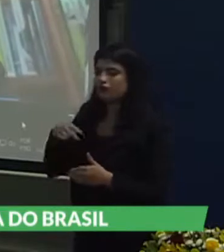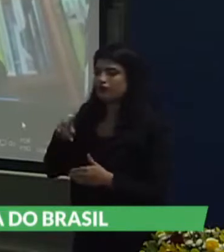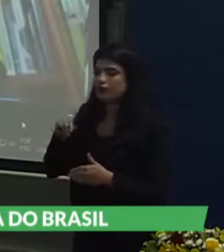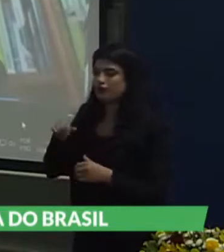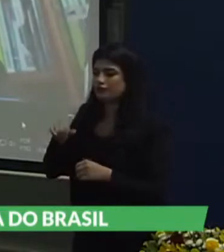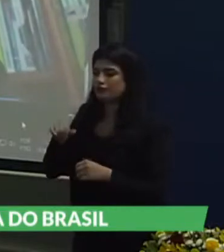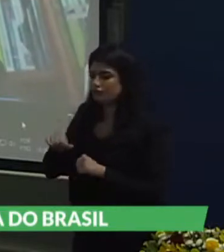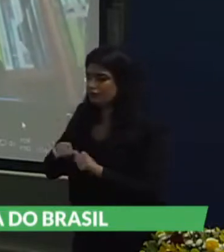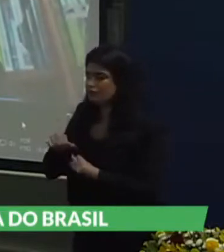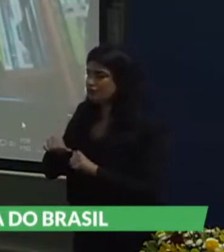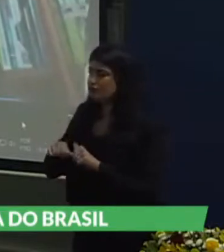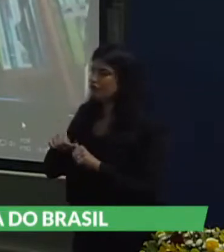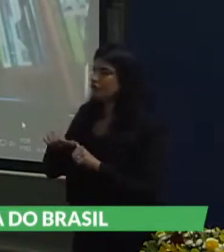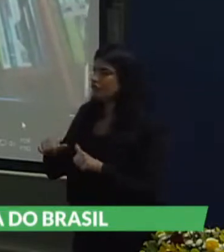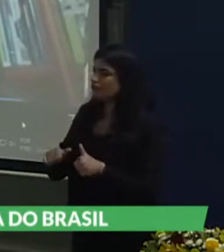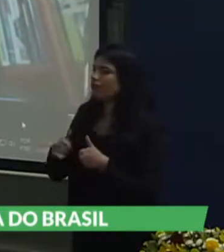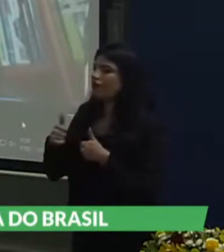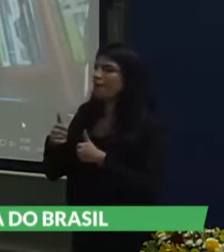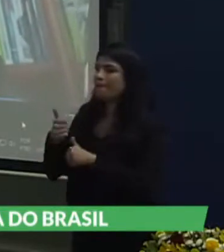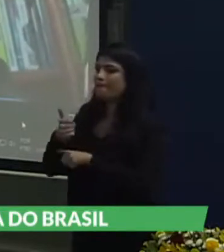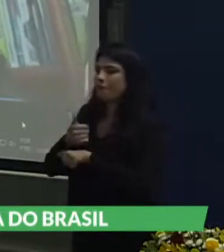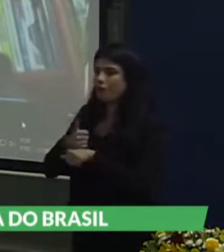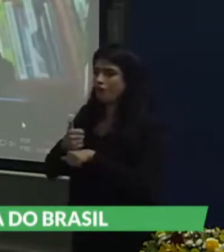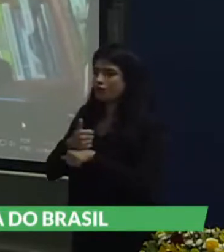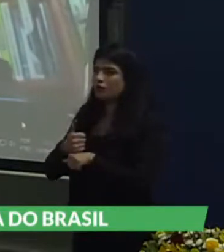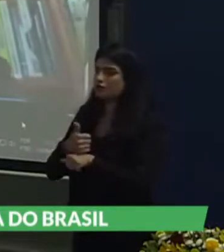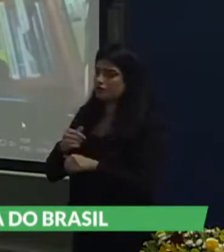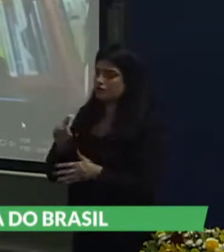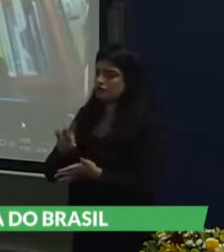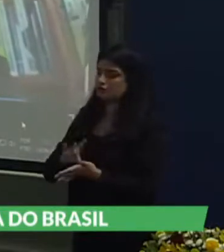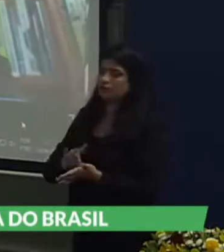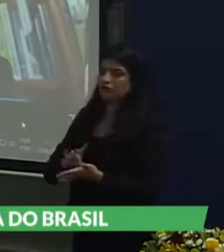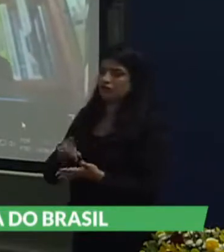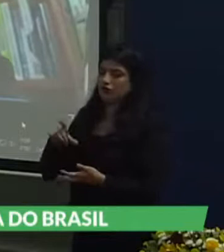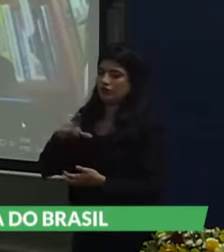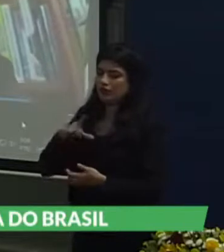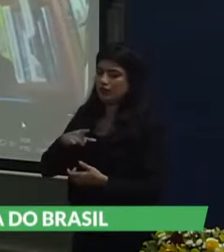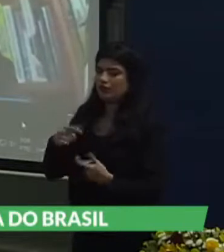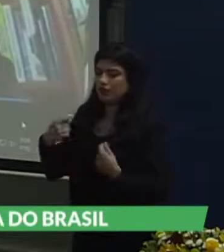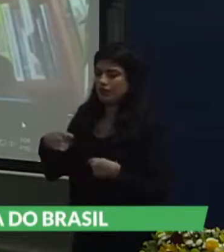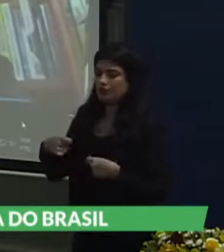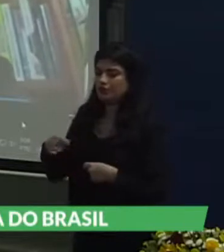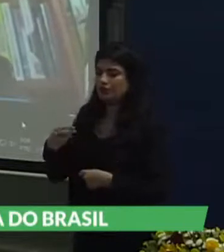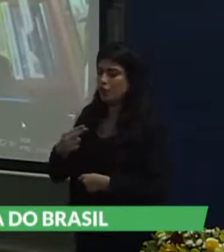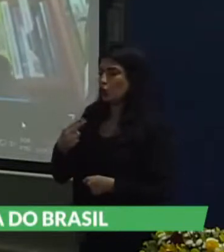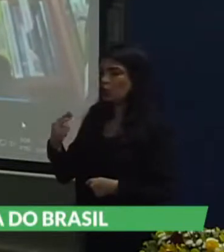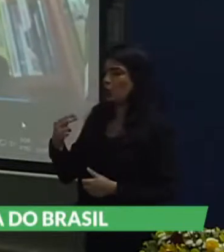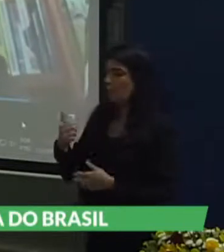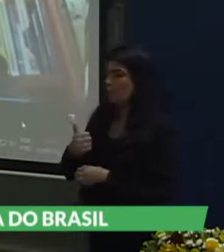conquistando uma profissão digna de ser chamada uma profissão